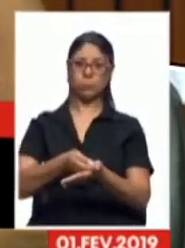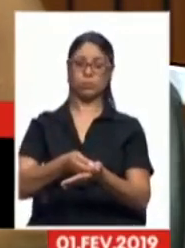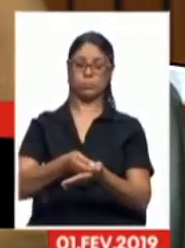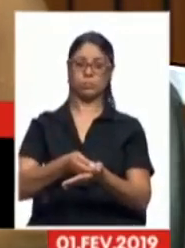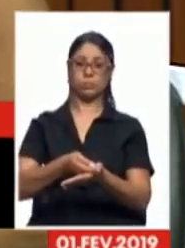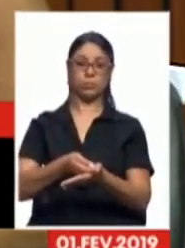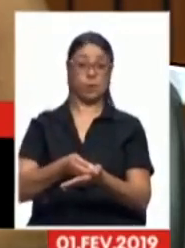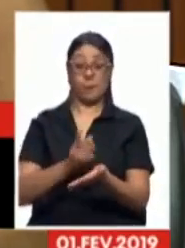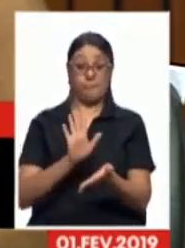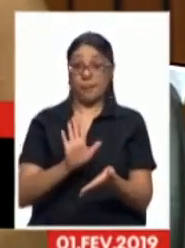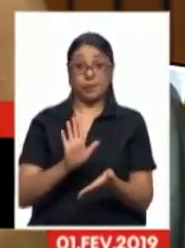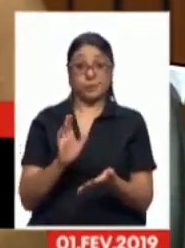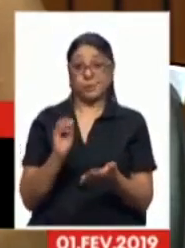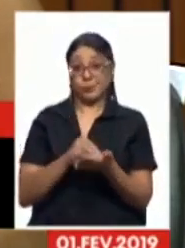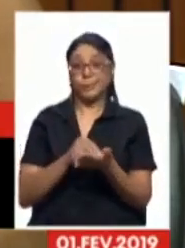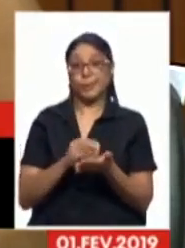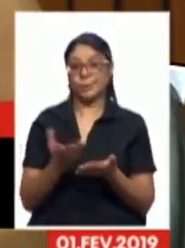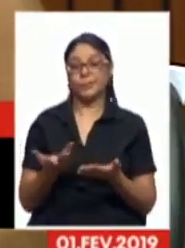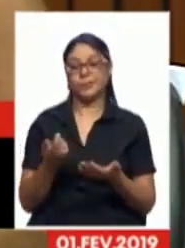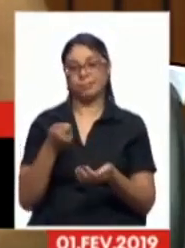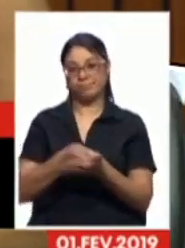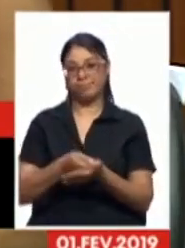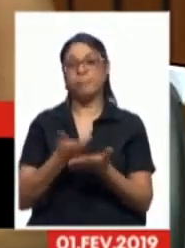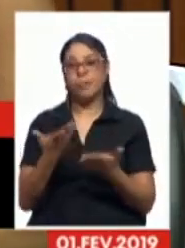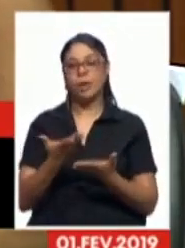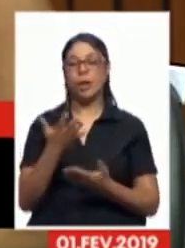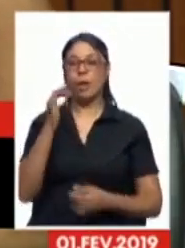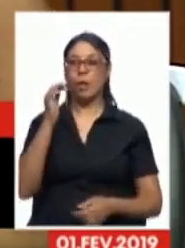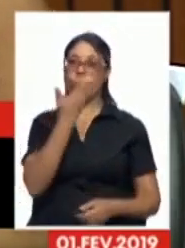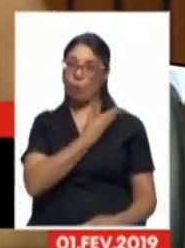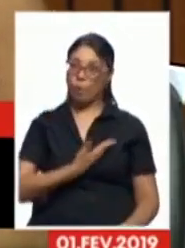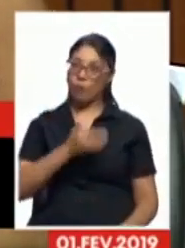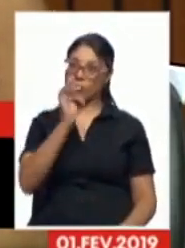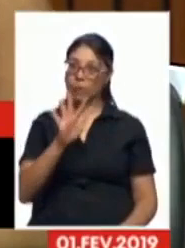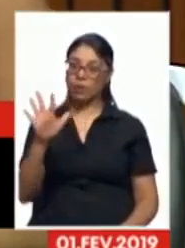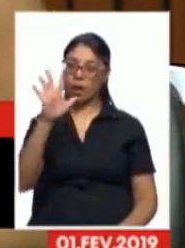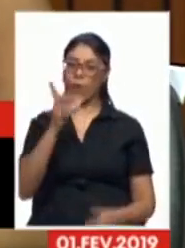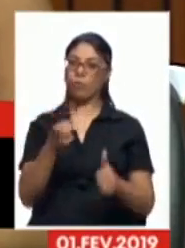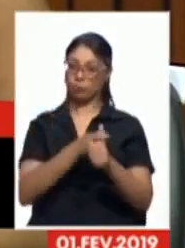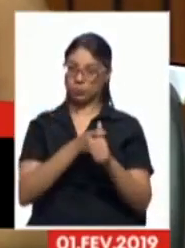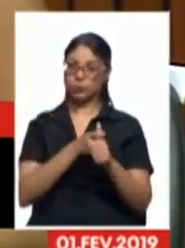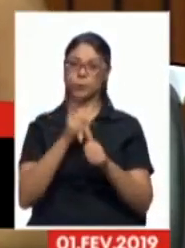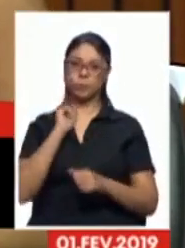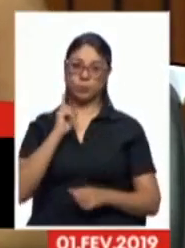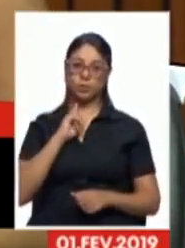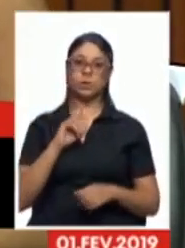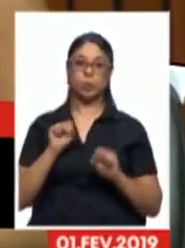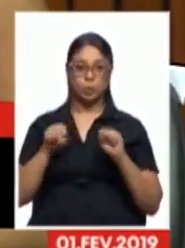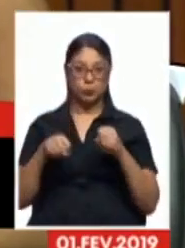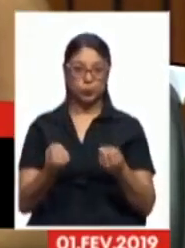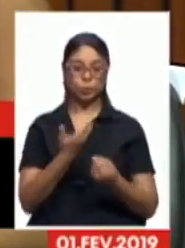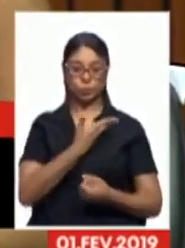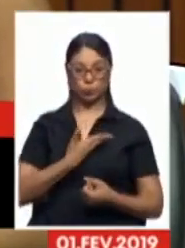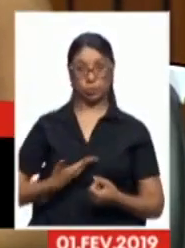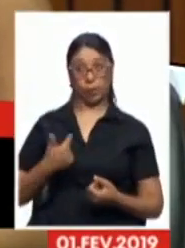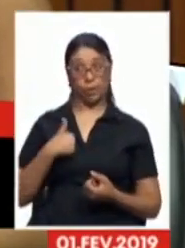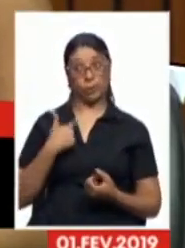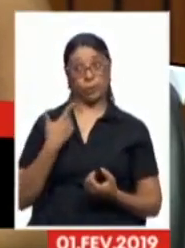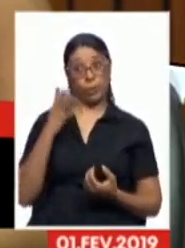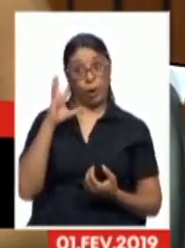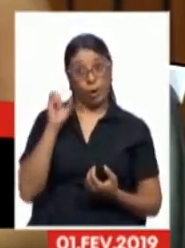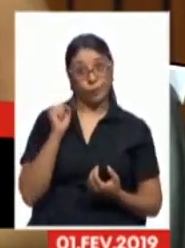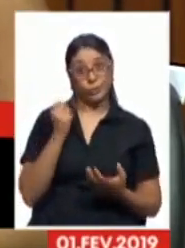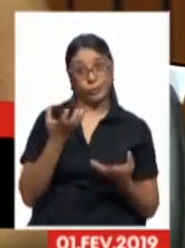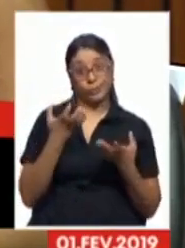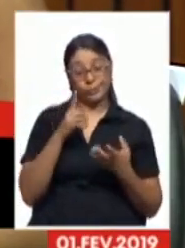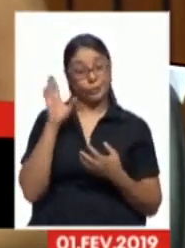e não paga. Então o governo federal deve a Minas Gerais, e o esforço do governador, e essa era a minha expectativa de ouvir, é